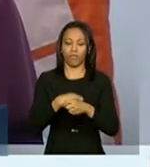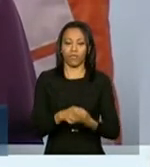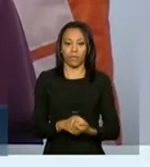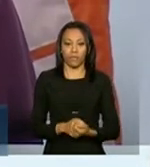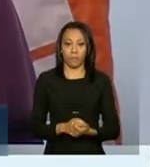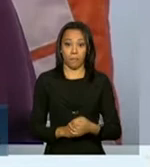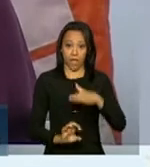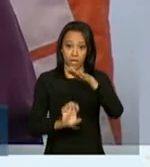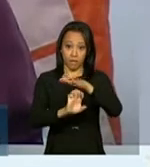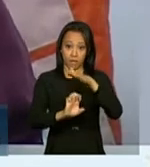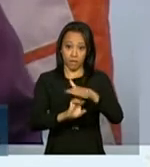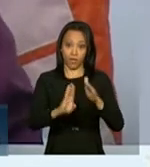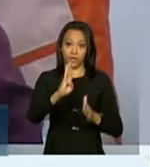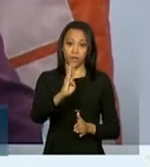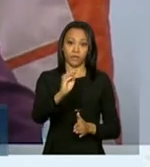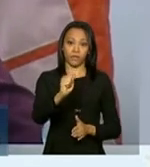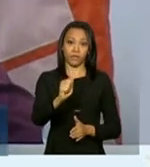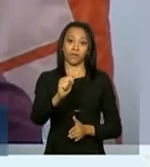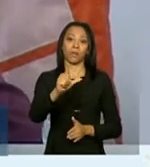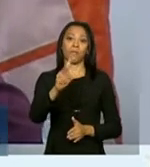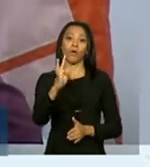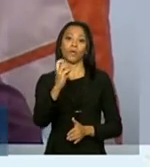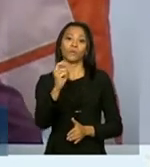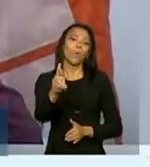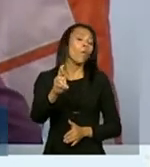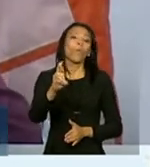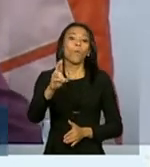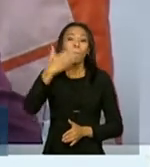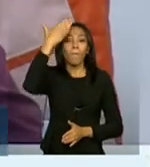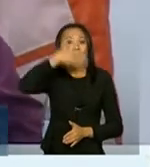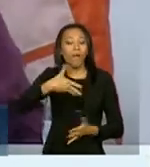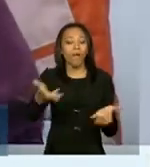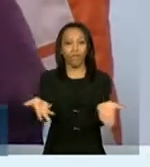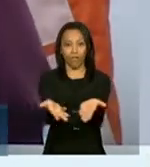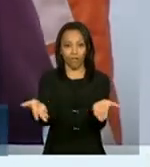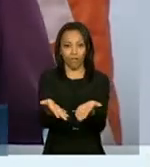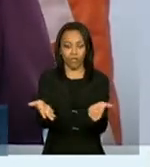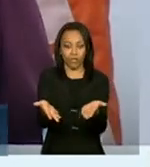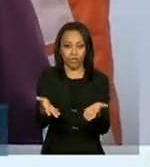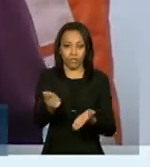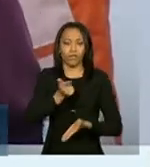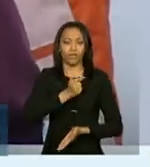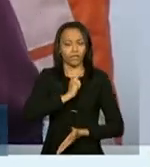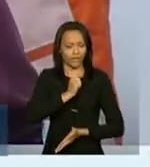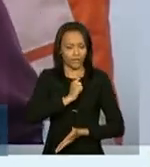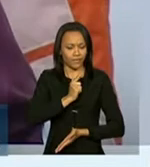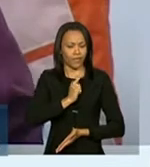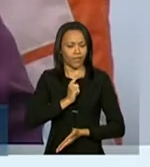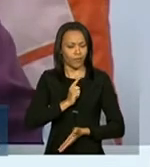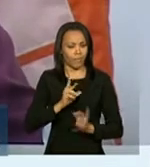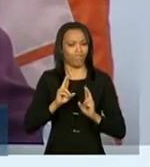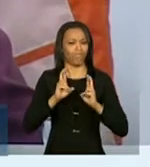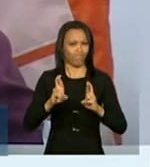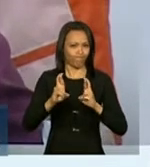A Baltô mostra hoje que tem uma aposta